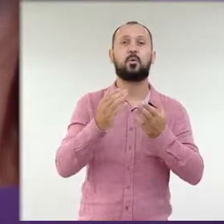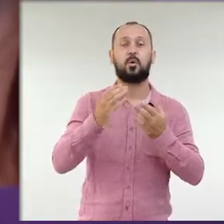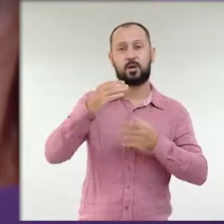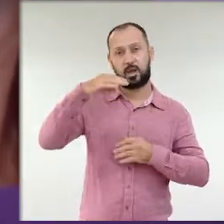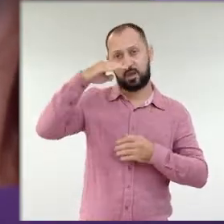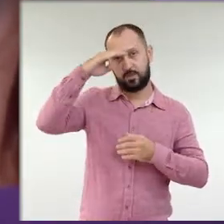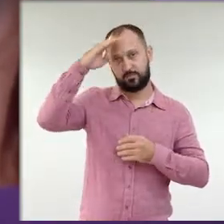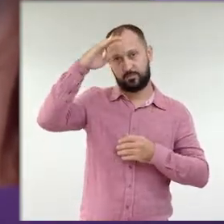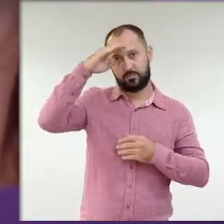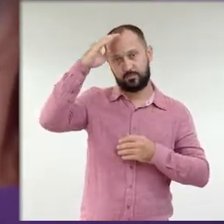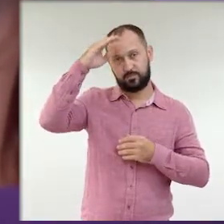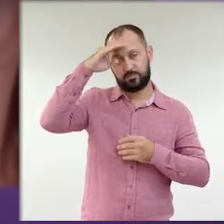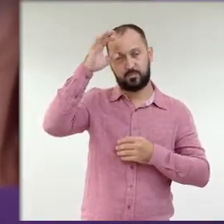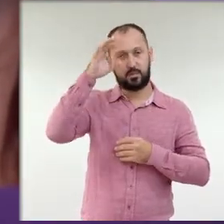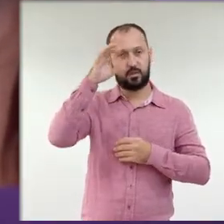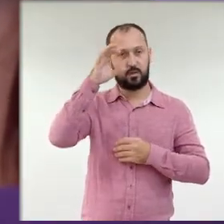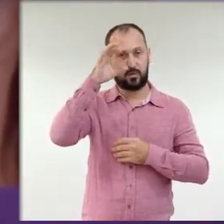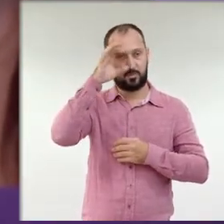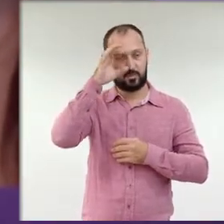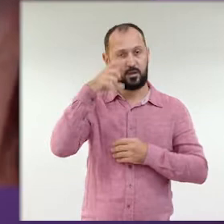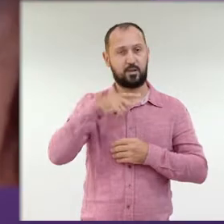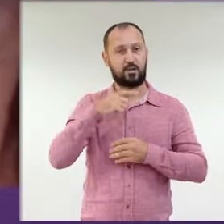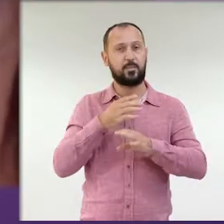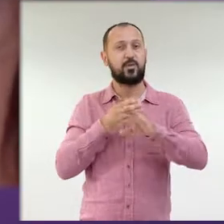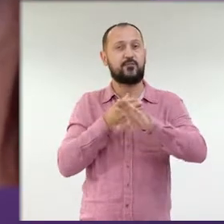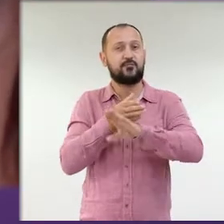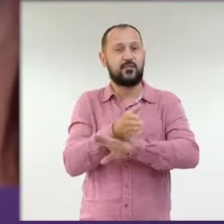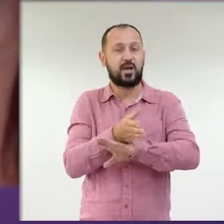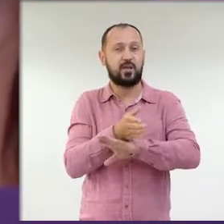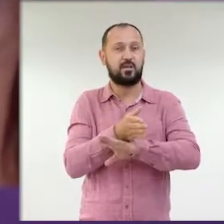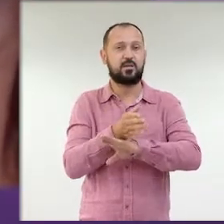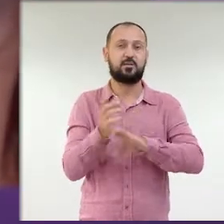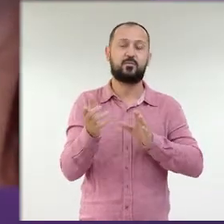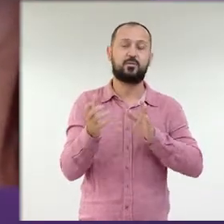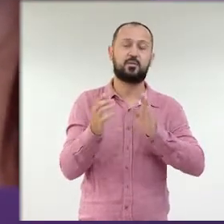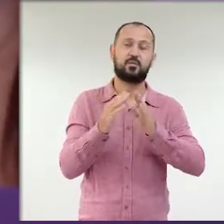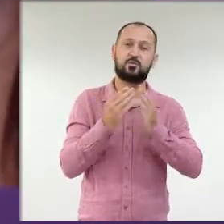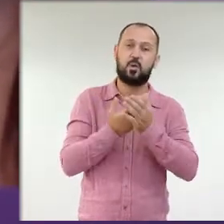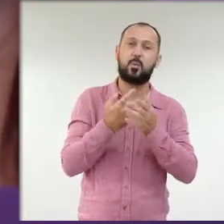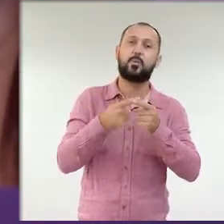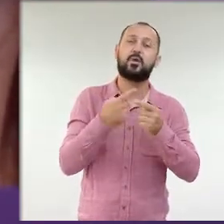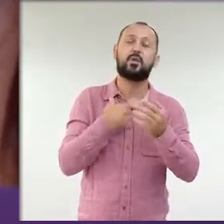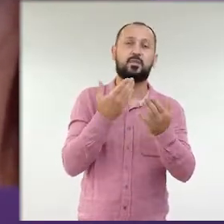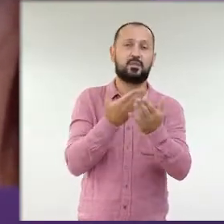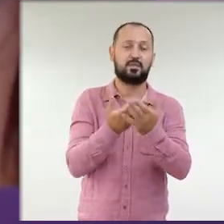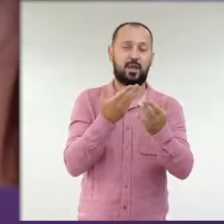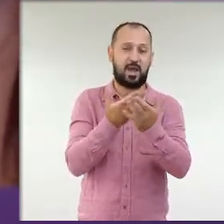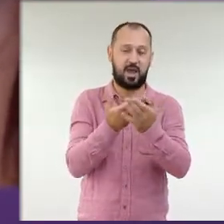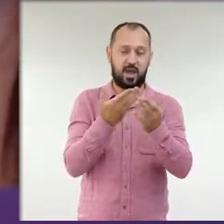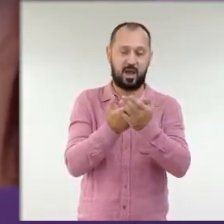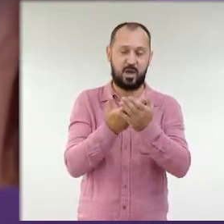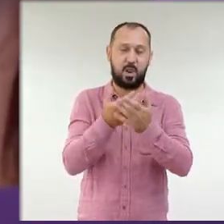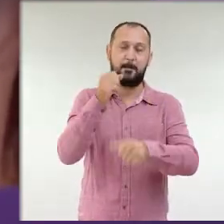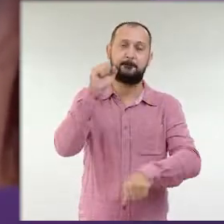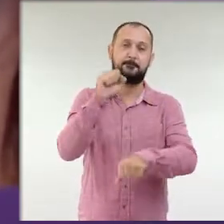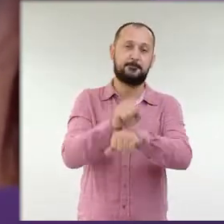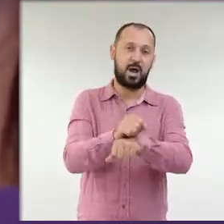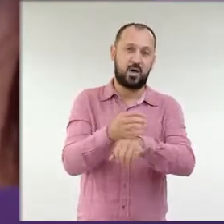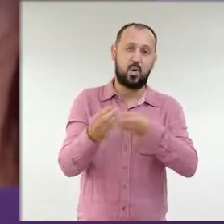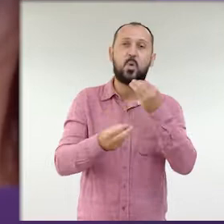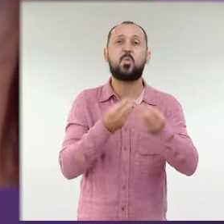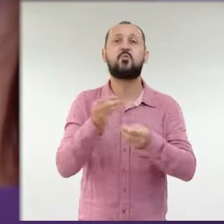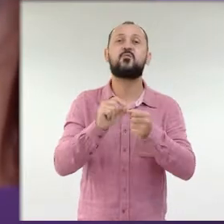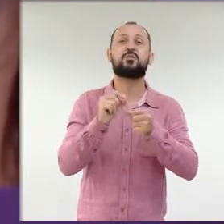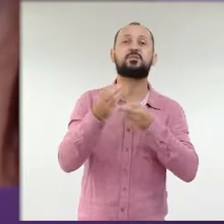Vai à Escola, que também já era uma ação tradicional, acabou por conta também da suspensão das aulas, ficando em stand-by. E como